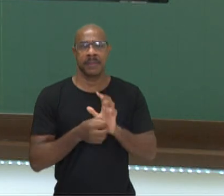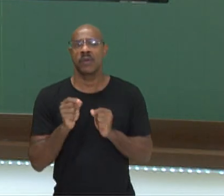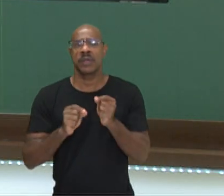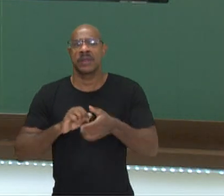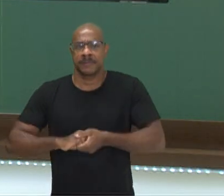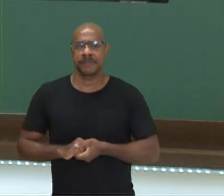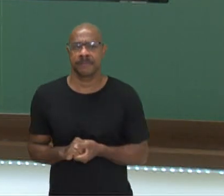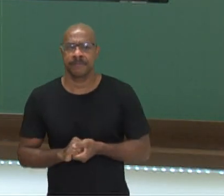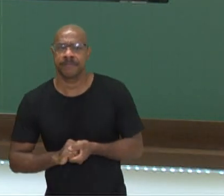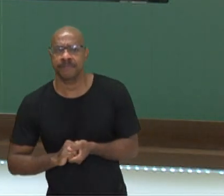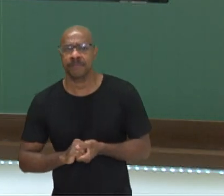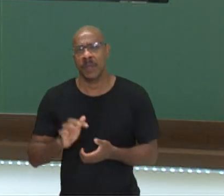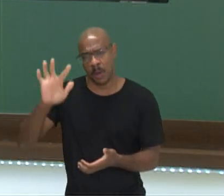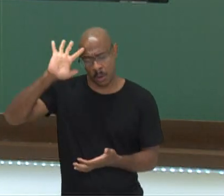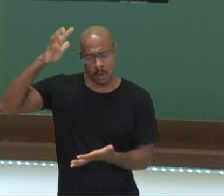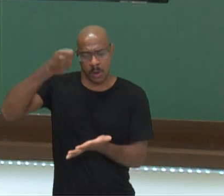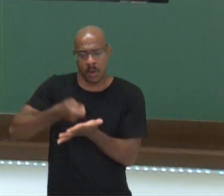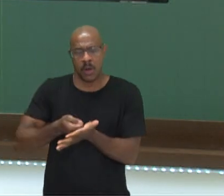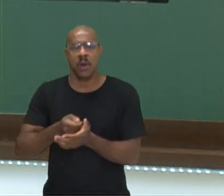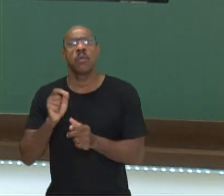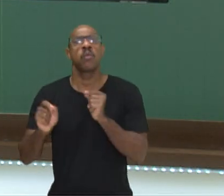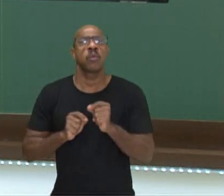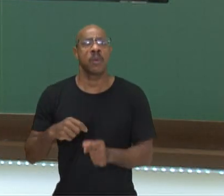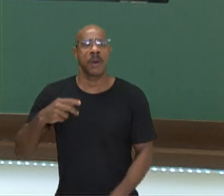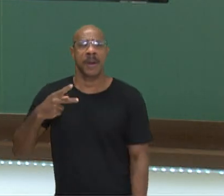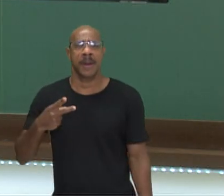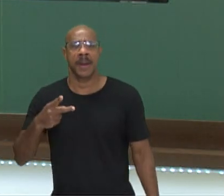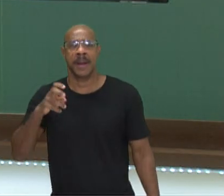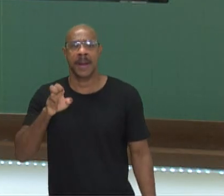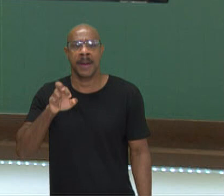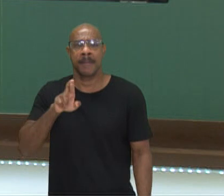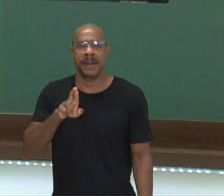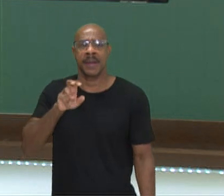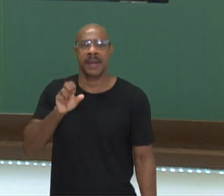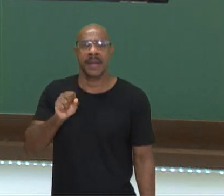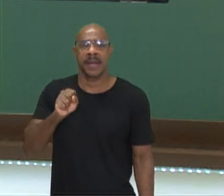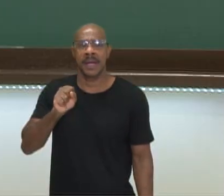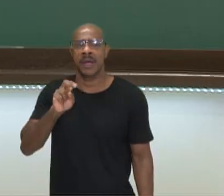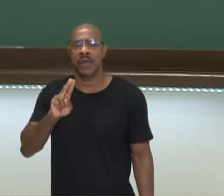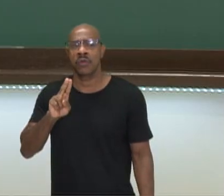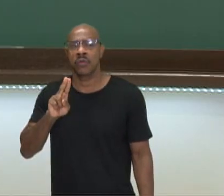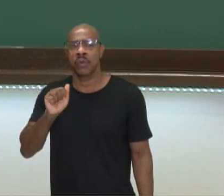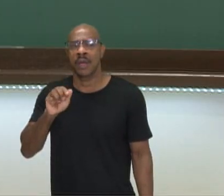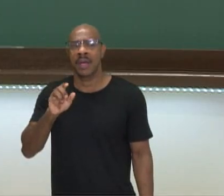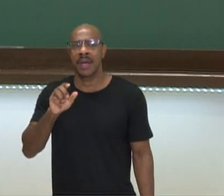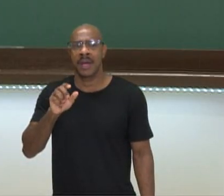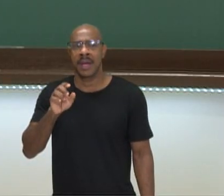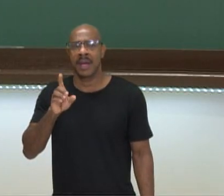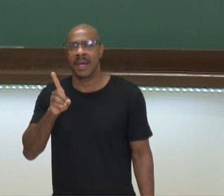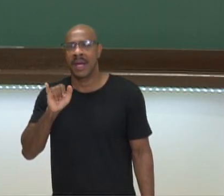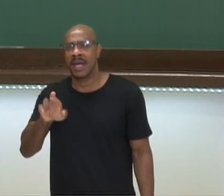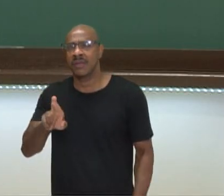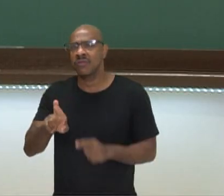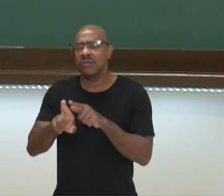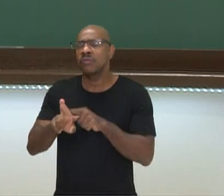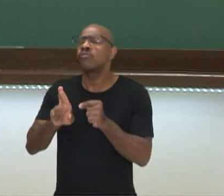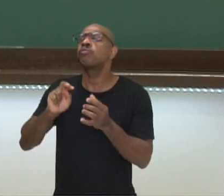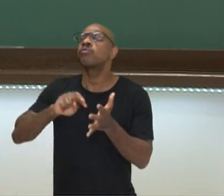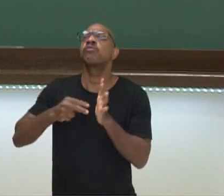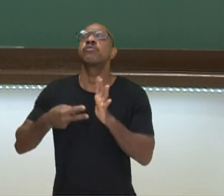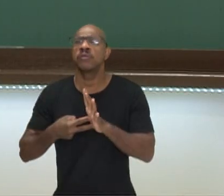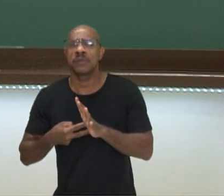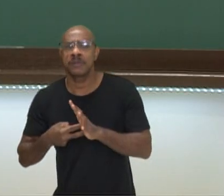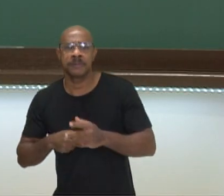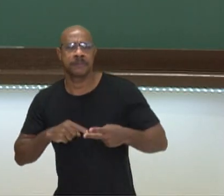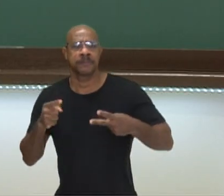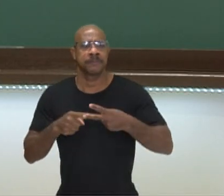mesmo, no dia a dia, na sua casa, nos lugares que você convive, que você frequenta, com as pessoas